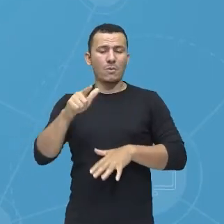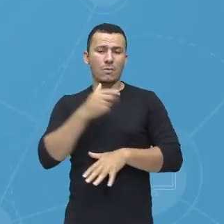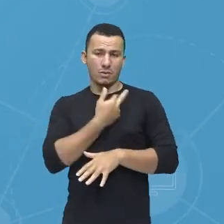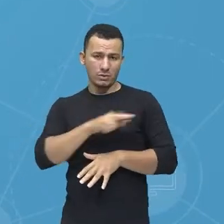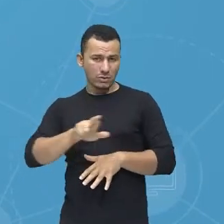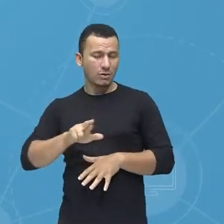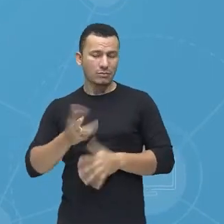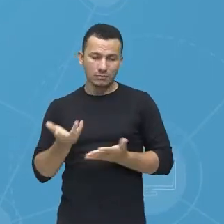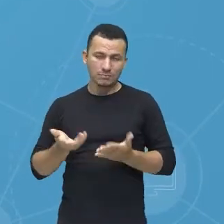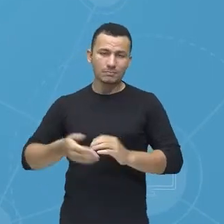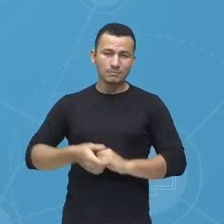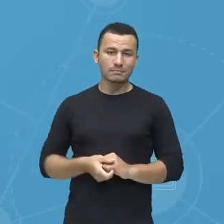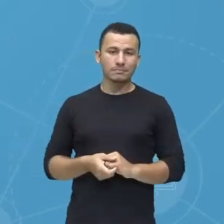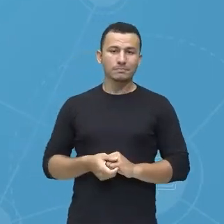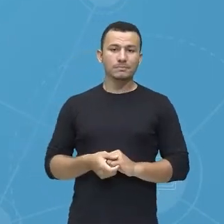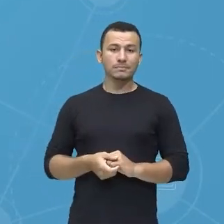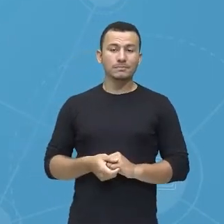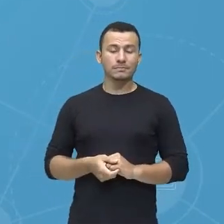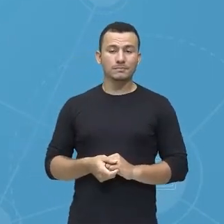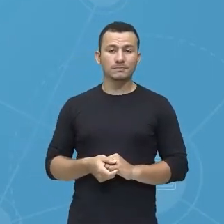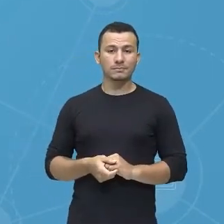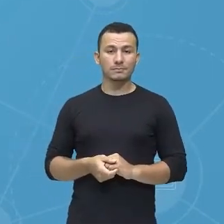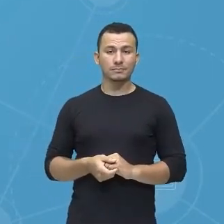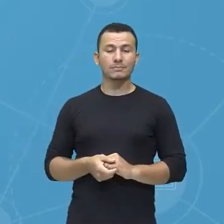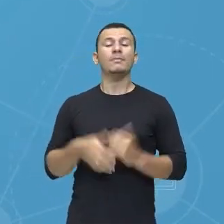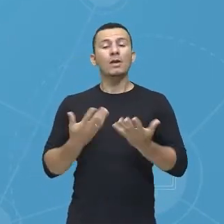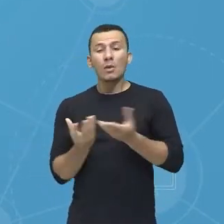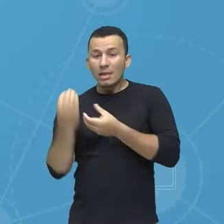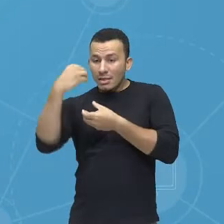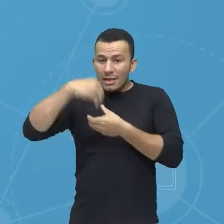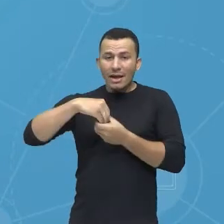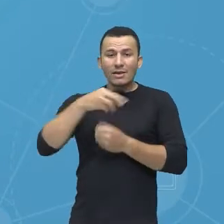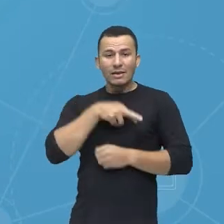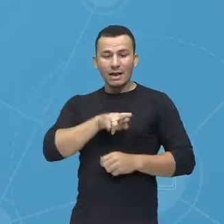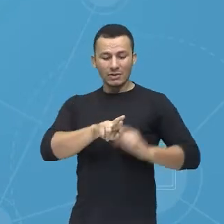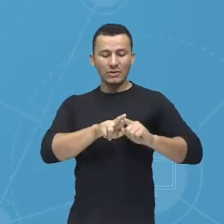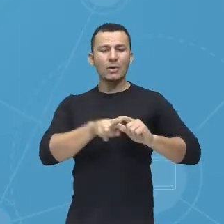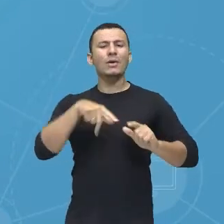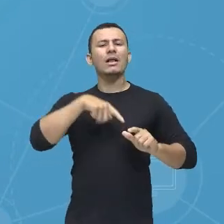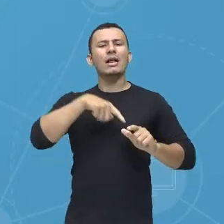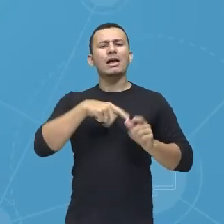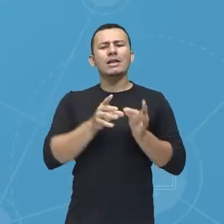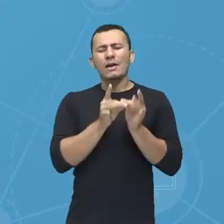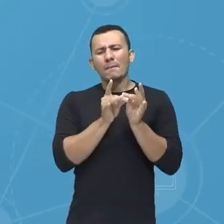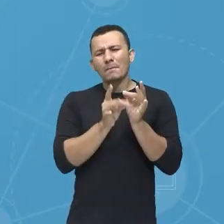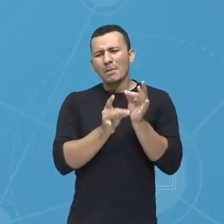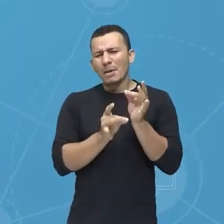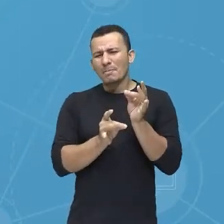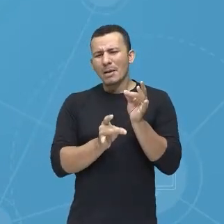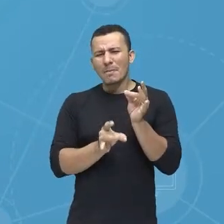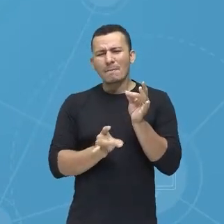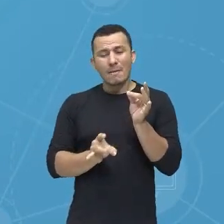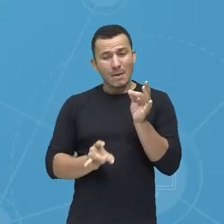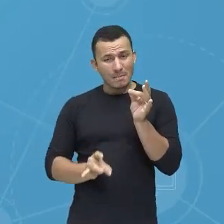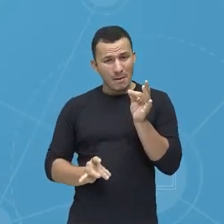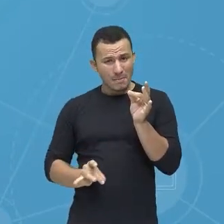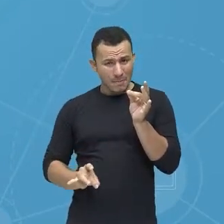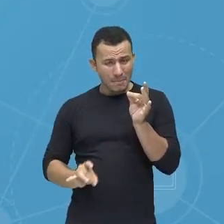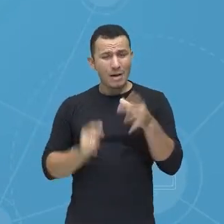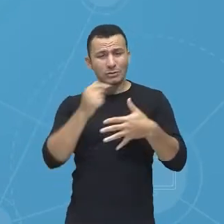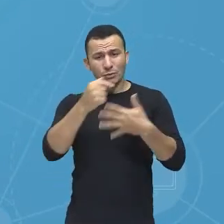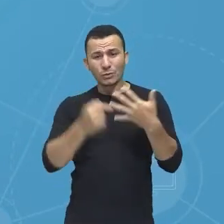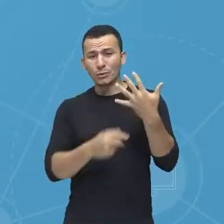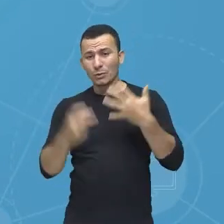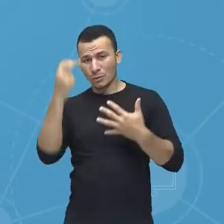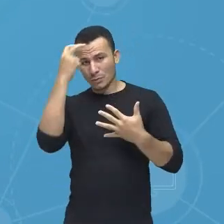certo? E aí nós vamos ver que dentro das religiões existem assim inúmeros aspectos culturais